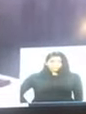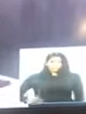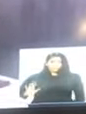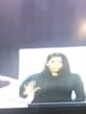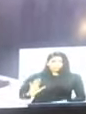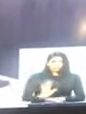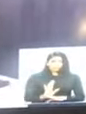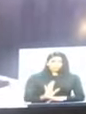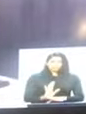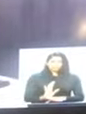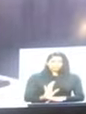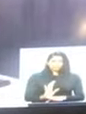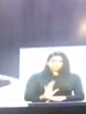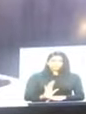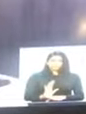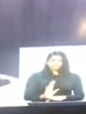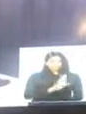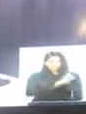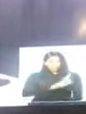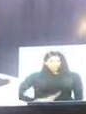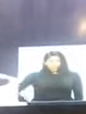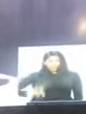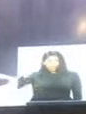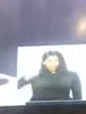está verdadeiramente